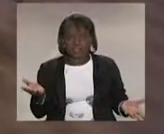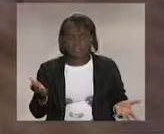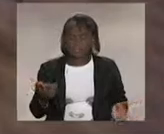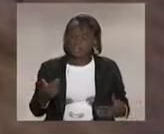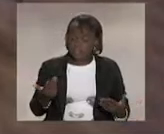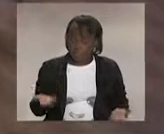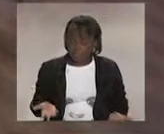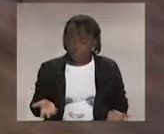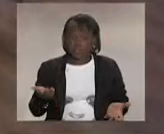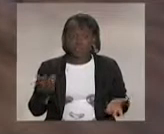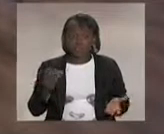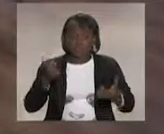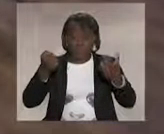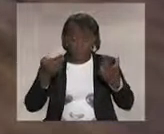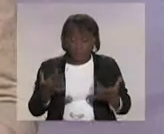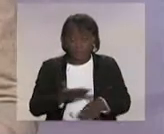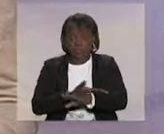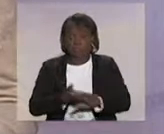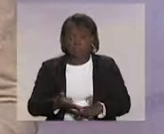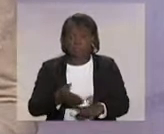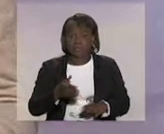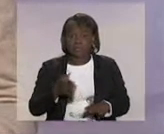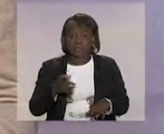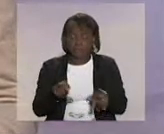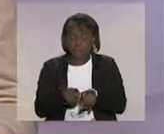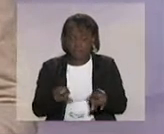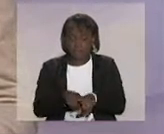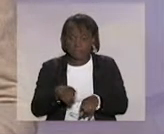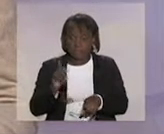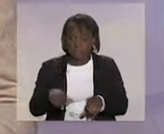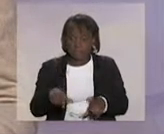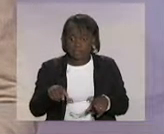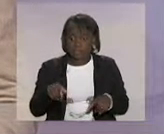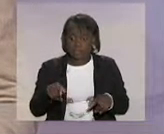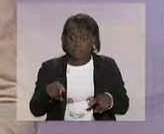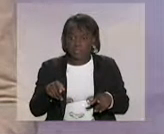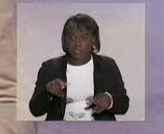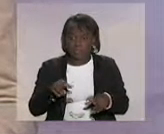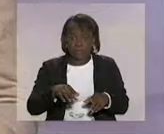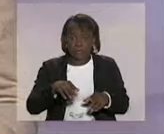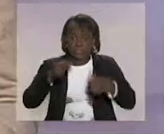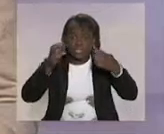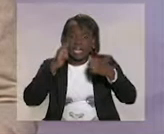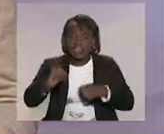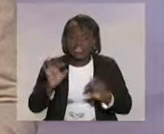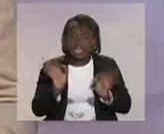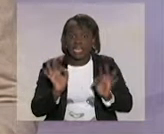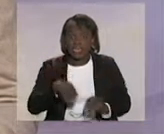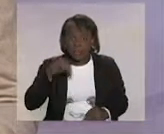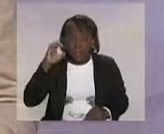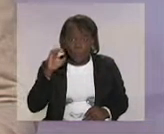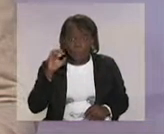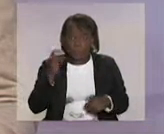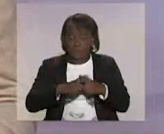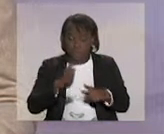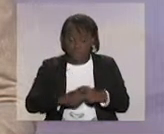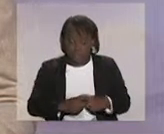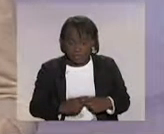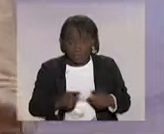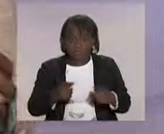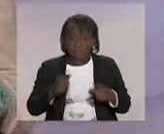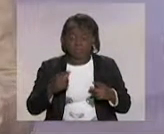Eu costumo dizer que esse também é um aspecto da subnotificação, porque assim